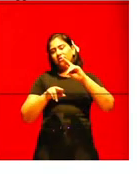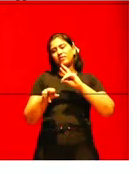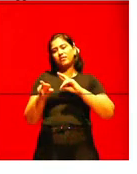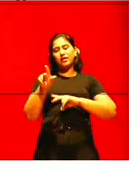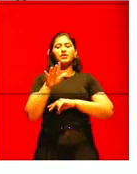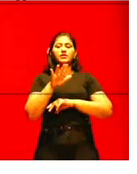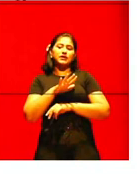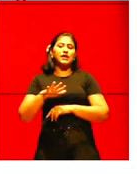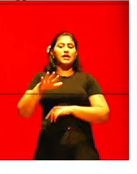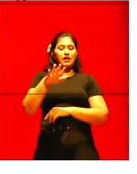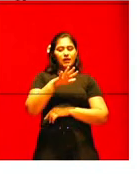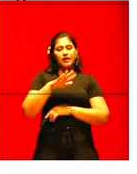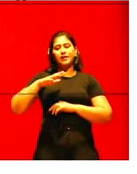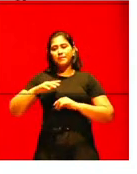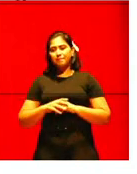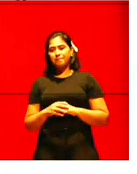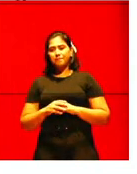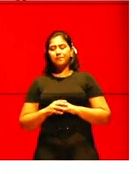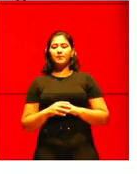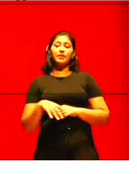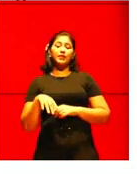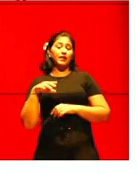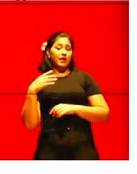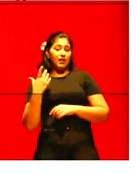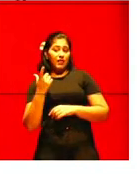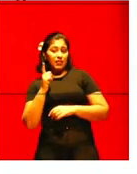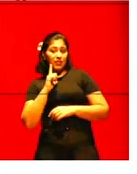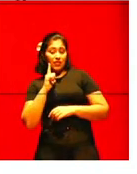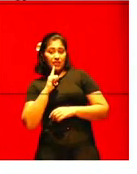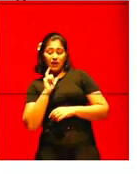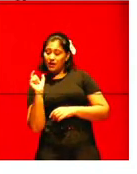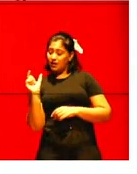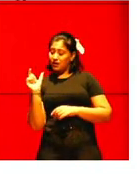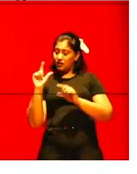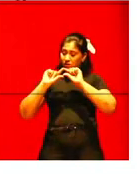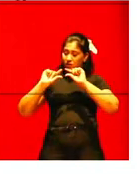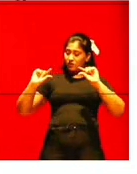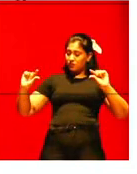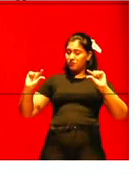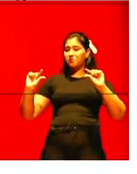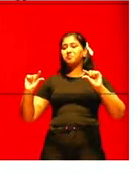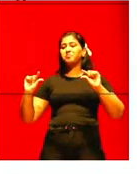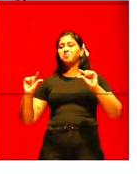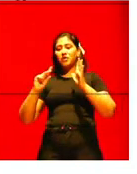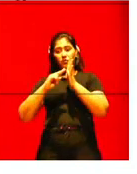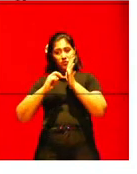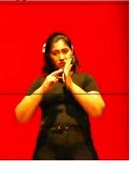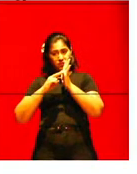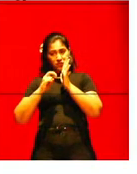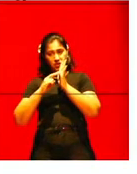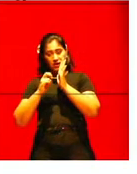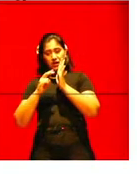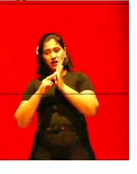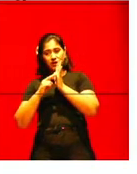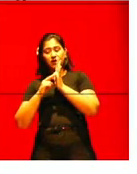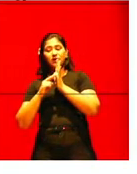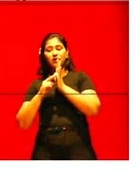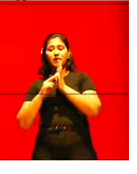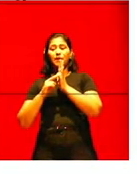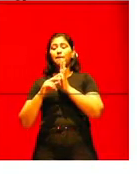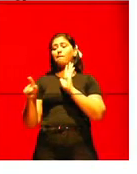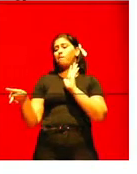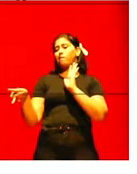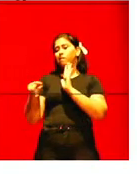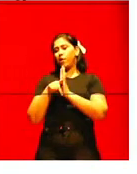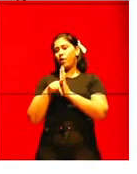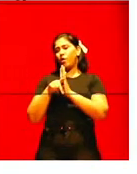geográfica. Letra D. A pronúncia e o vocabulário são aspectos identificadores da classe